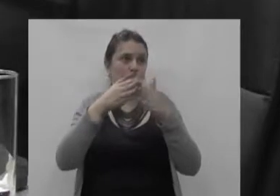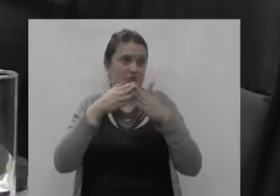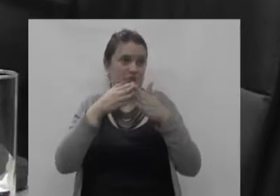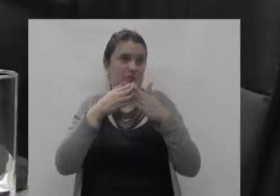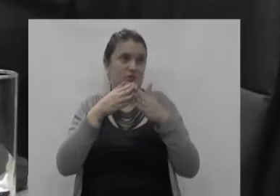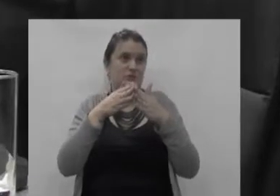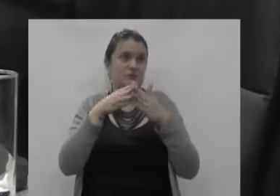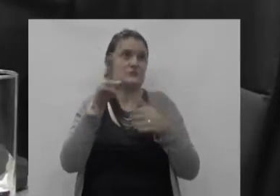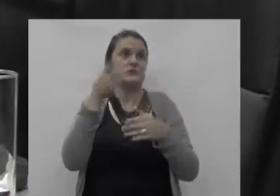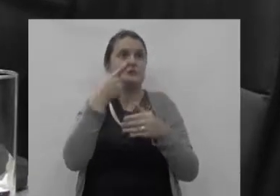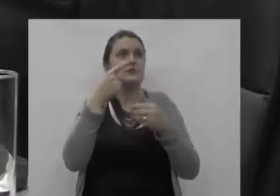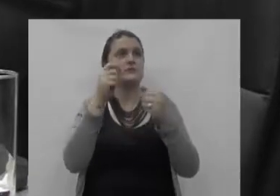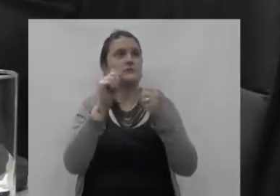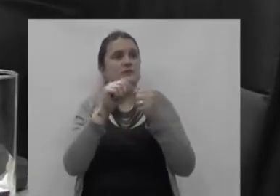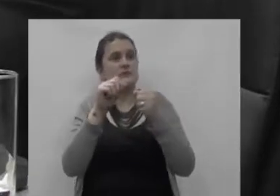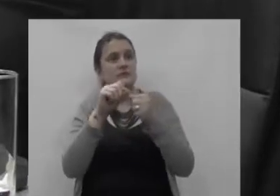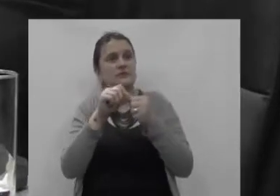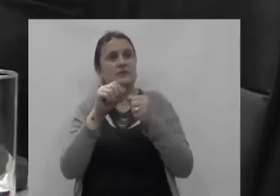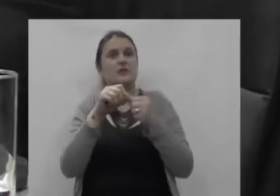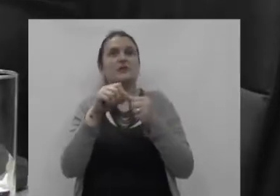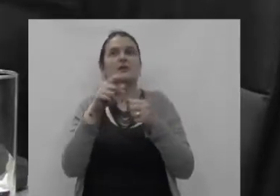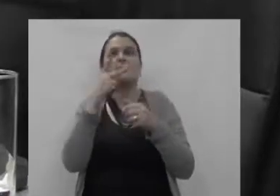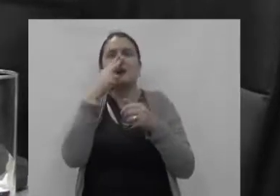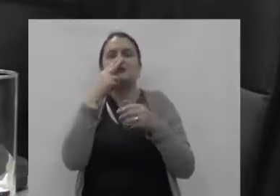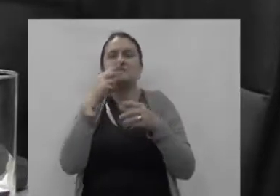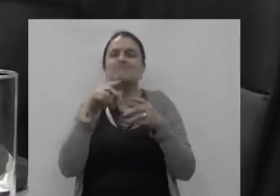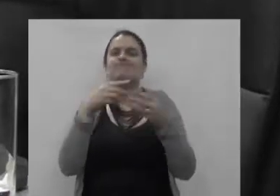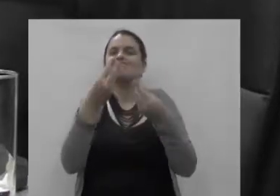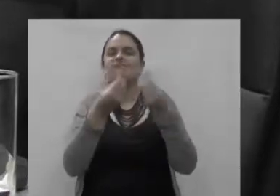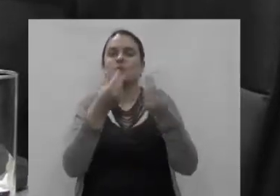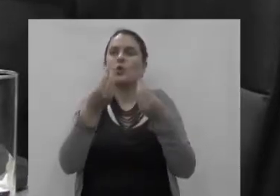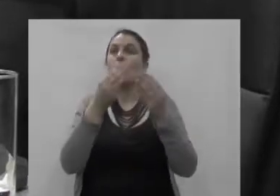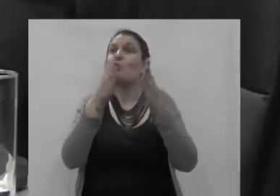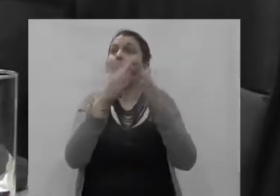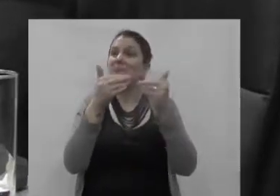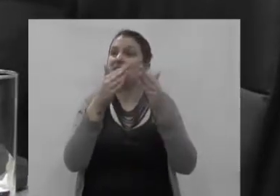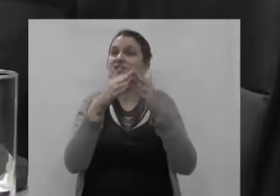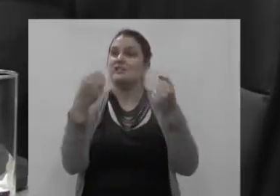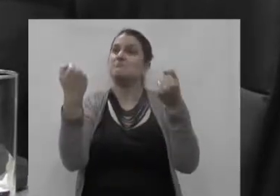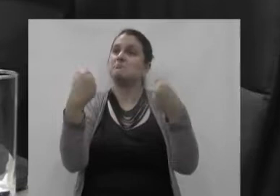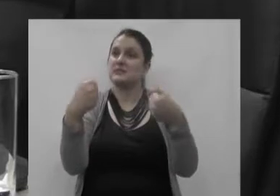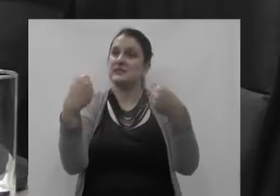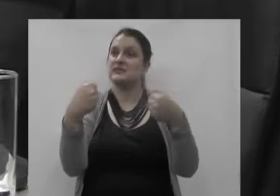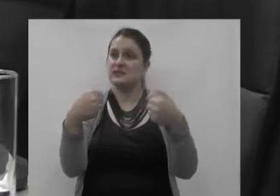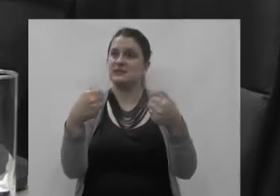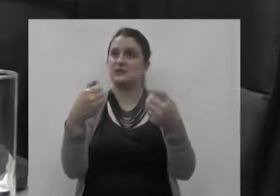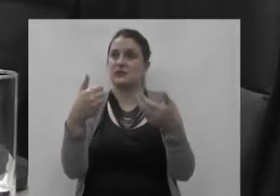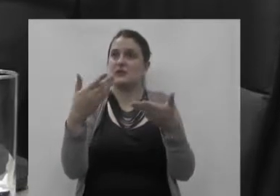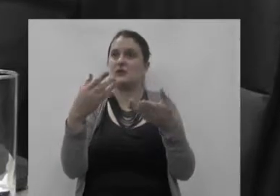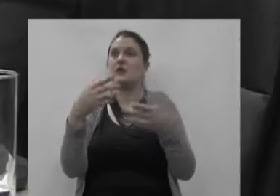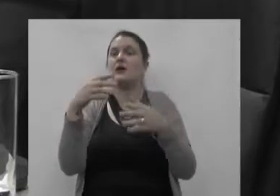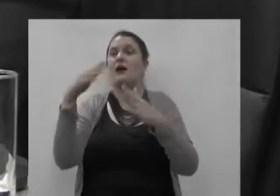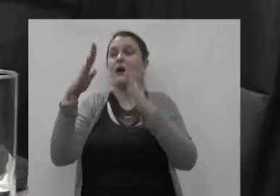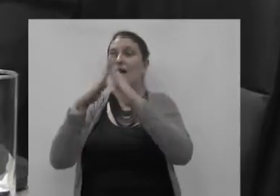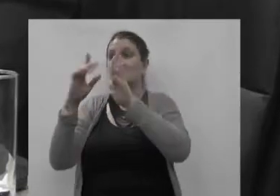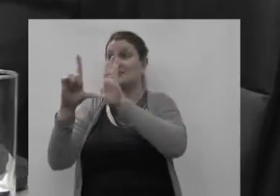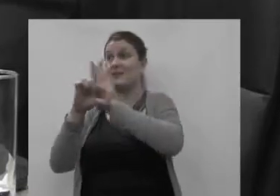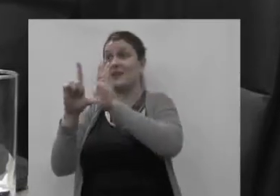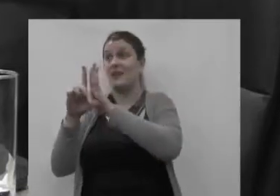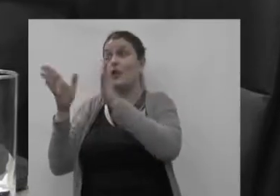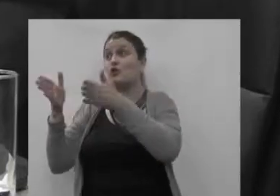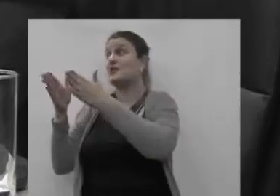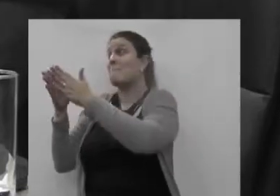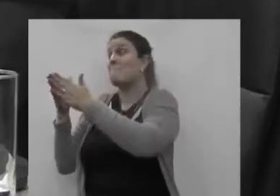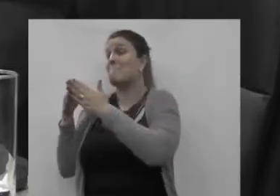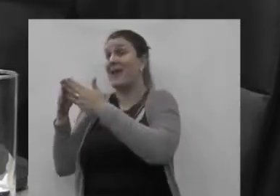planejamento, mas que precisa ser provocado o sistema, ou seja, solicitado a demanda. O Poder Legislativo está fazendo